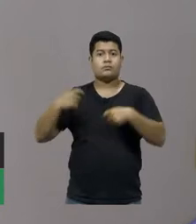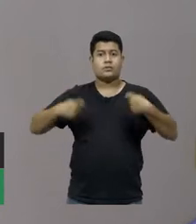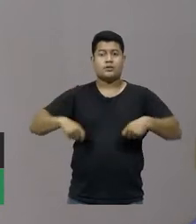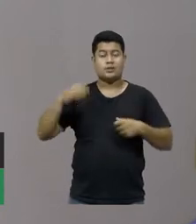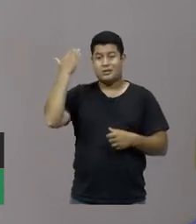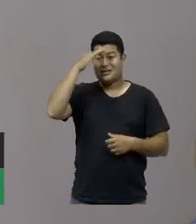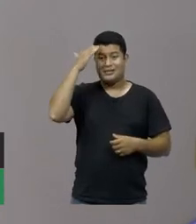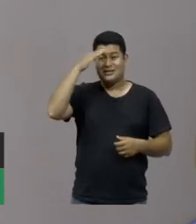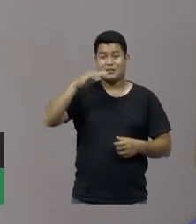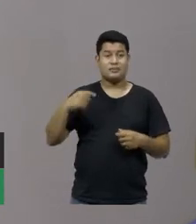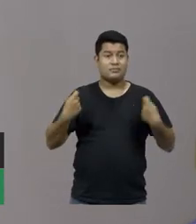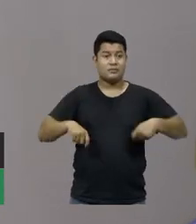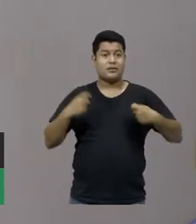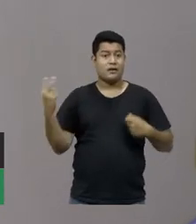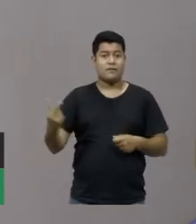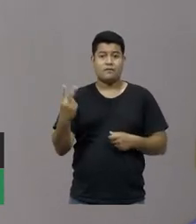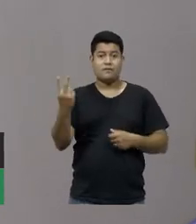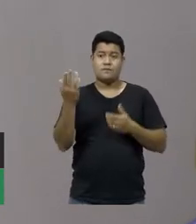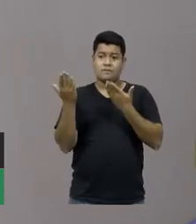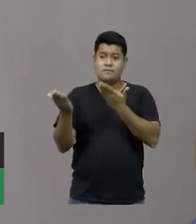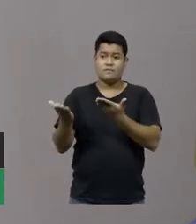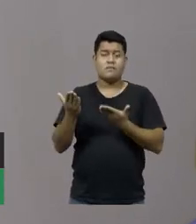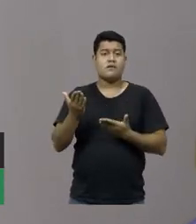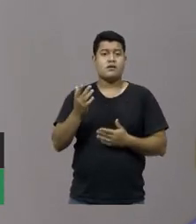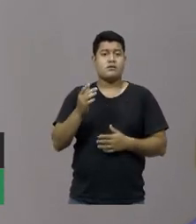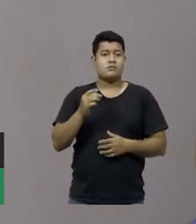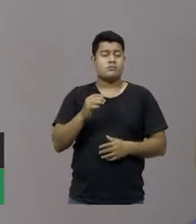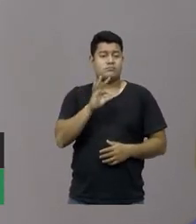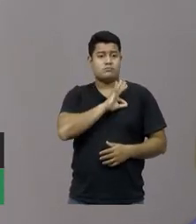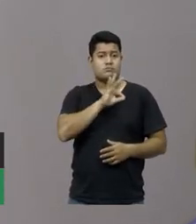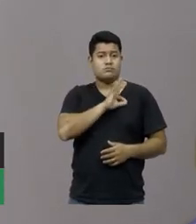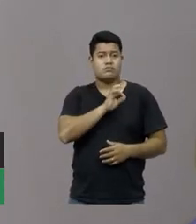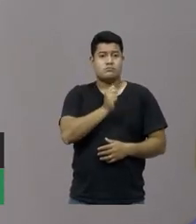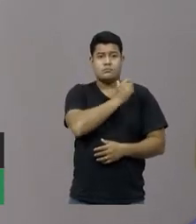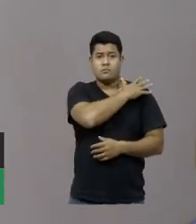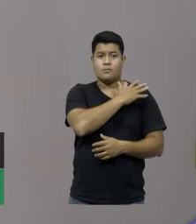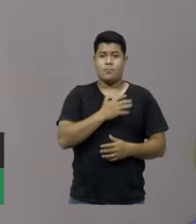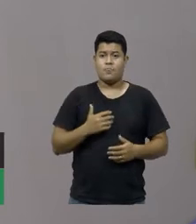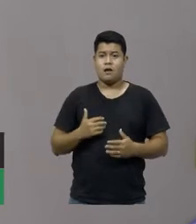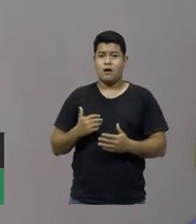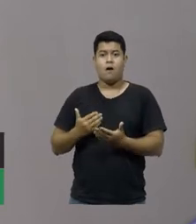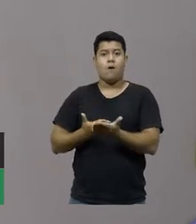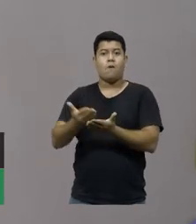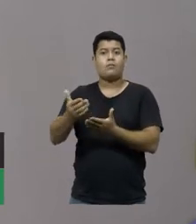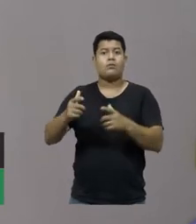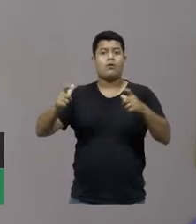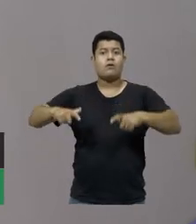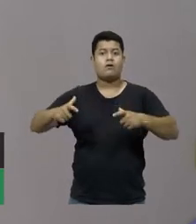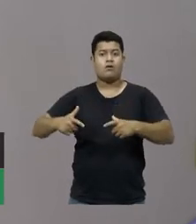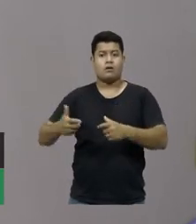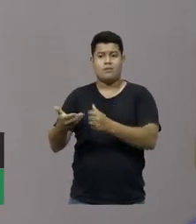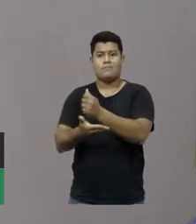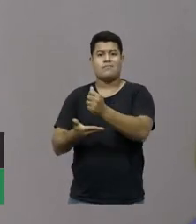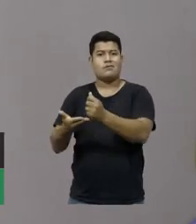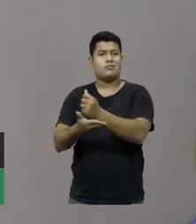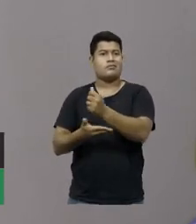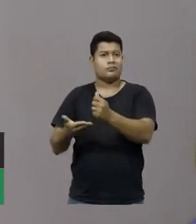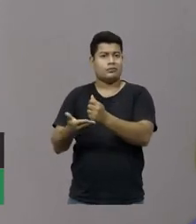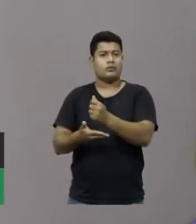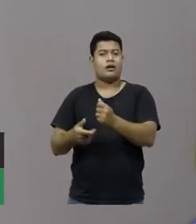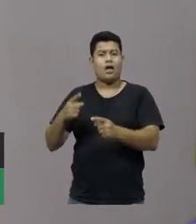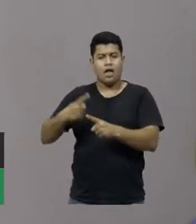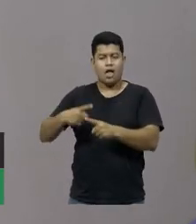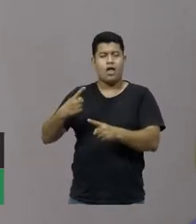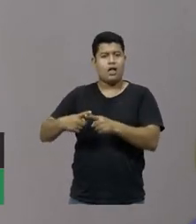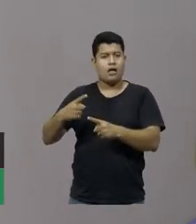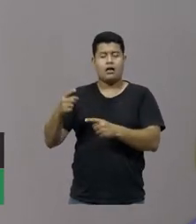Polícia Militar de baixo para cima. De baixo para cima. Porque é de baixo para cima que se faz segurança de